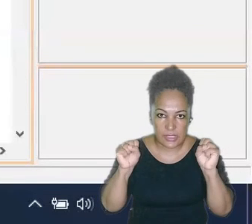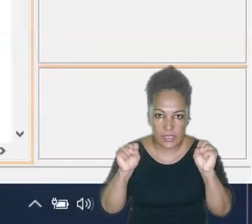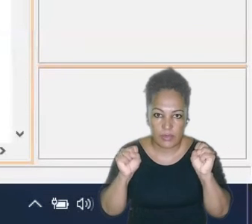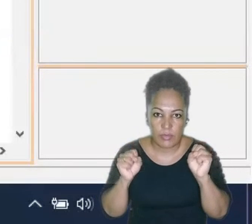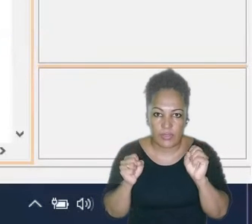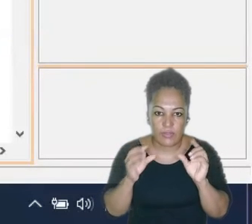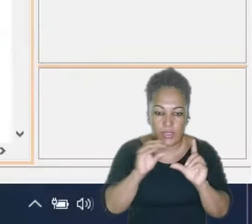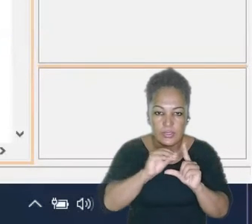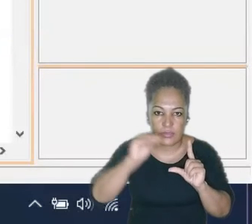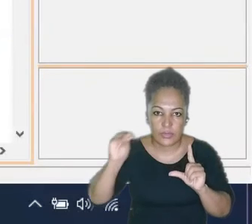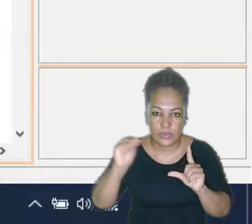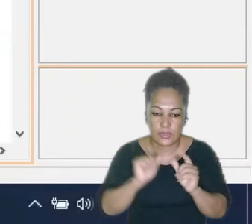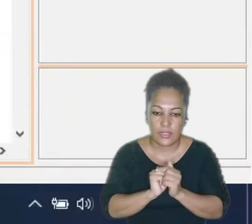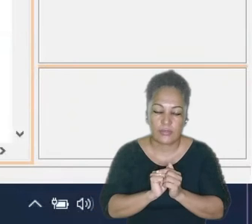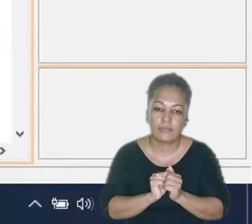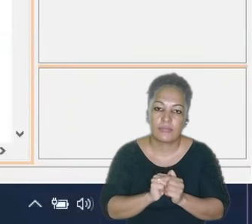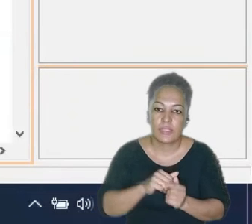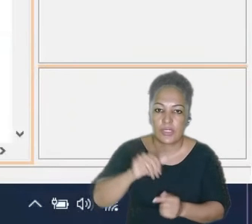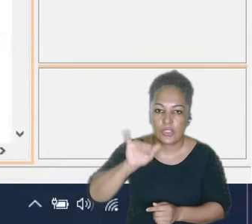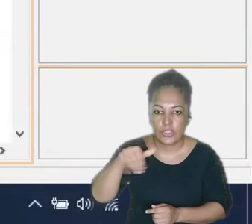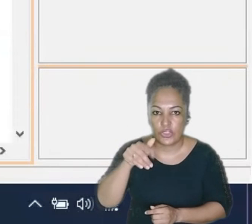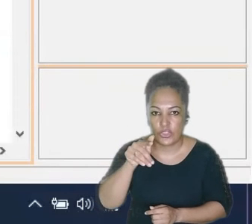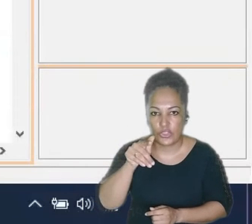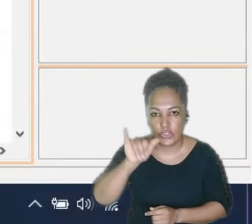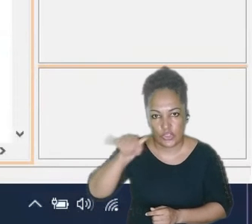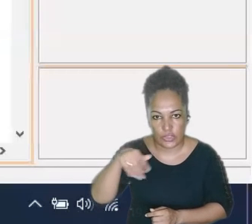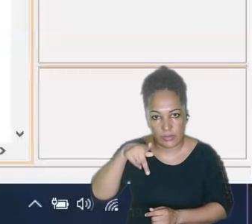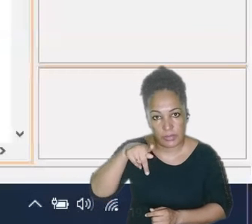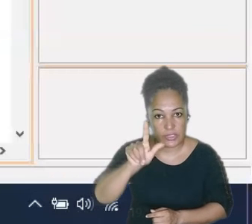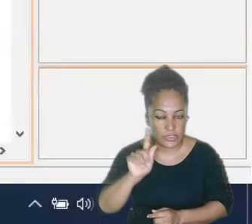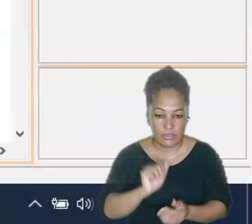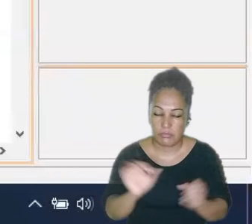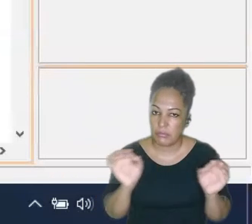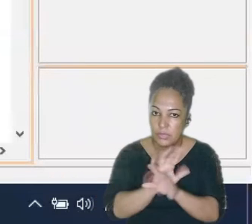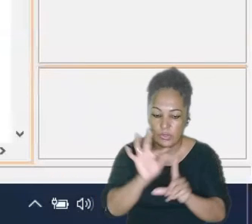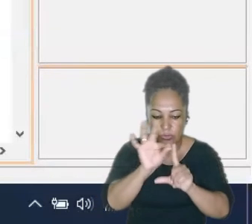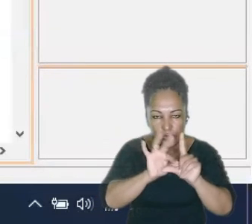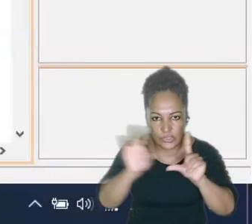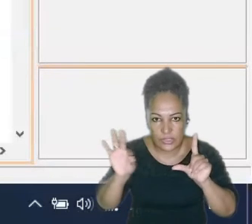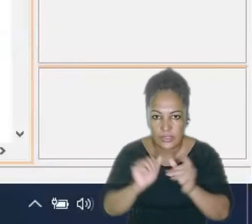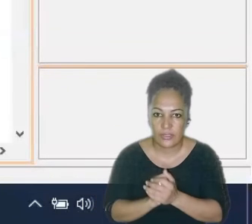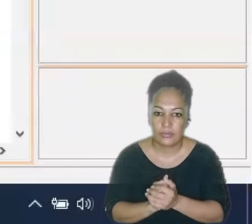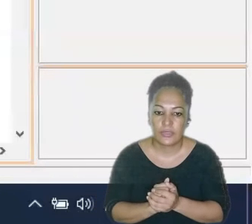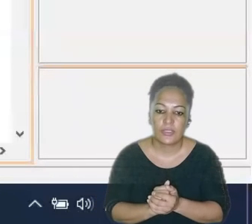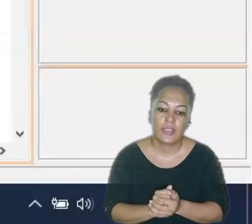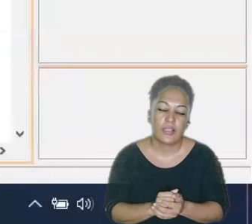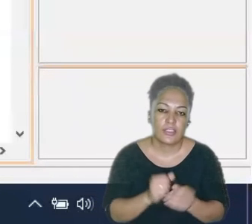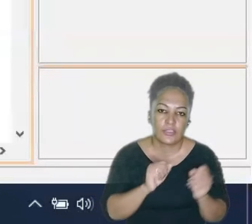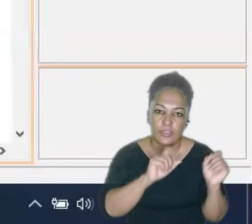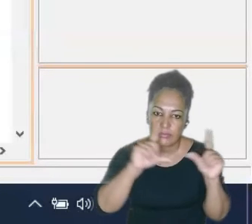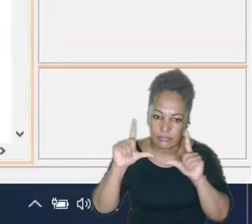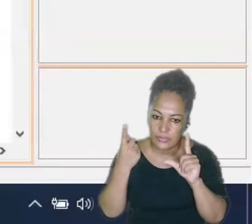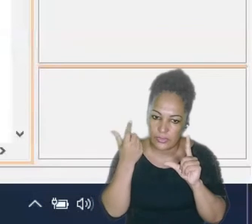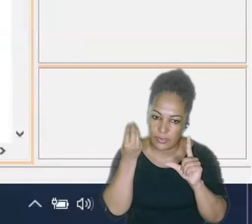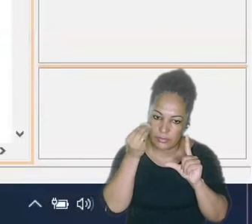tá bom? Olha lá, exportar para imagem, exportar para JPG. Olha lá, pronto, diagrama. Então